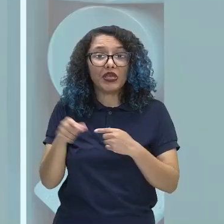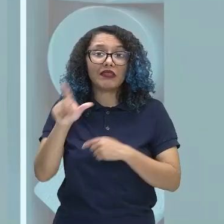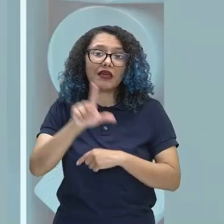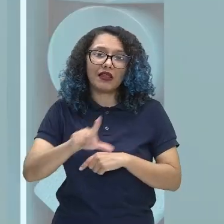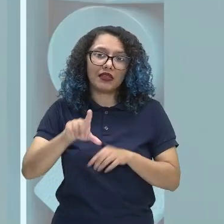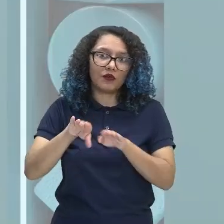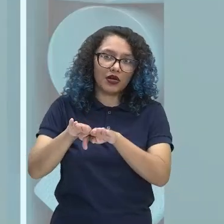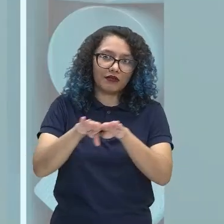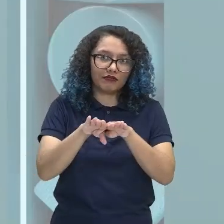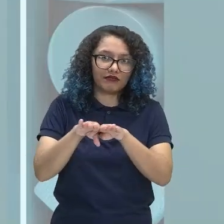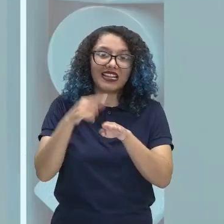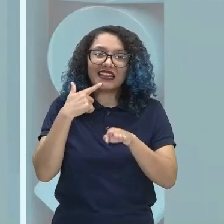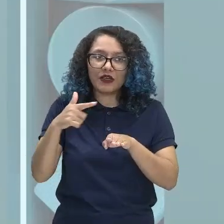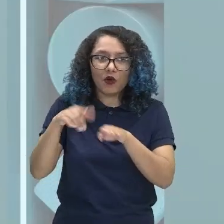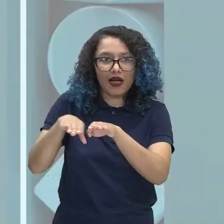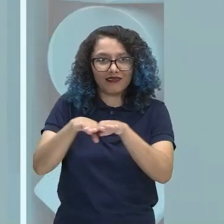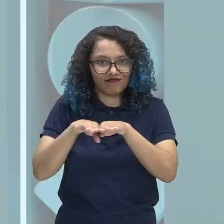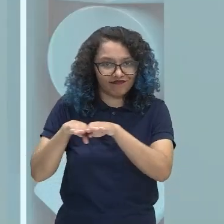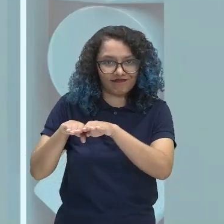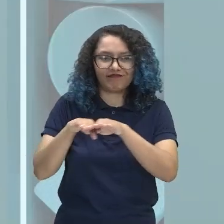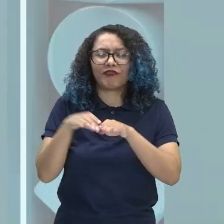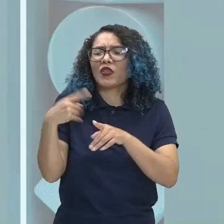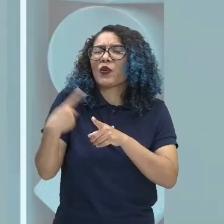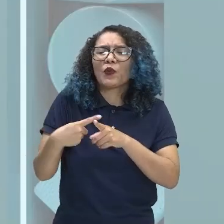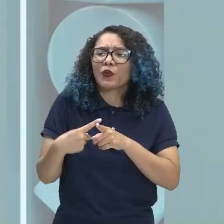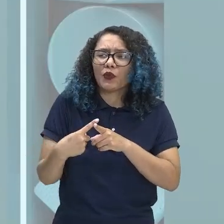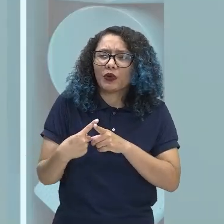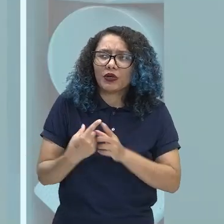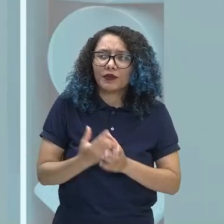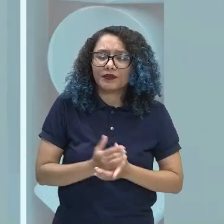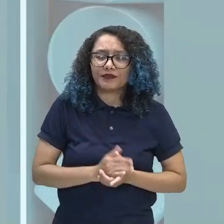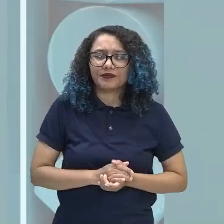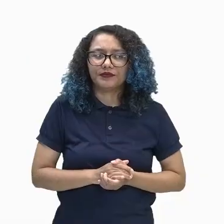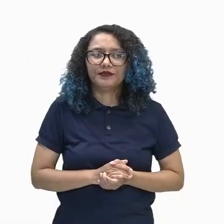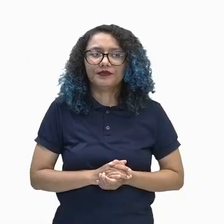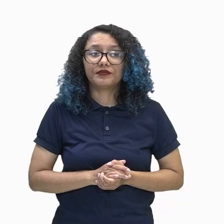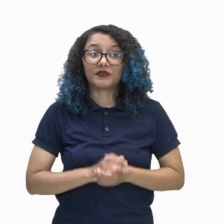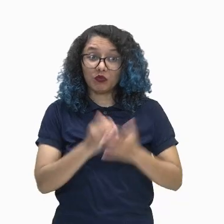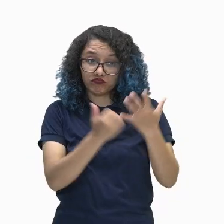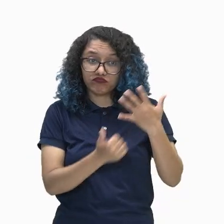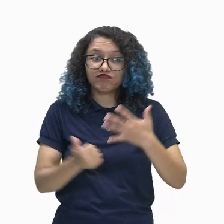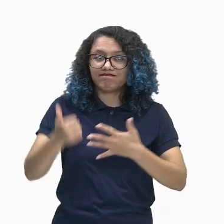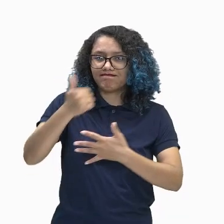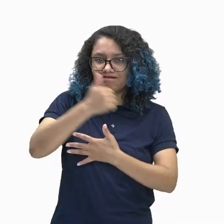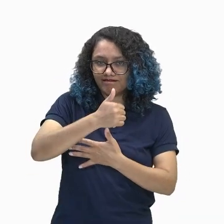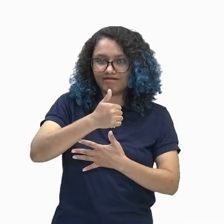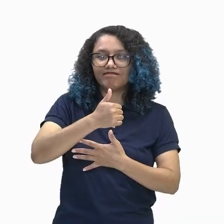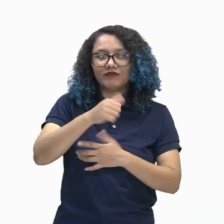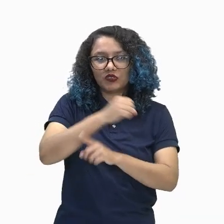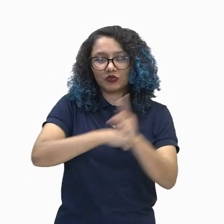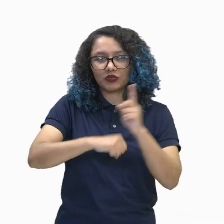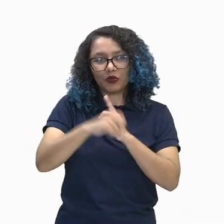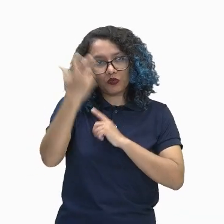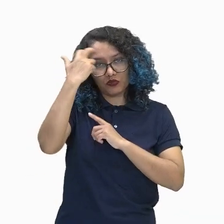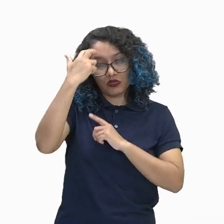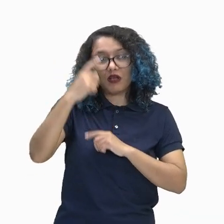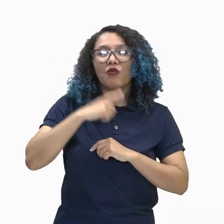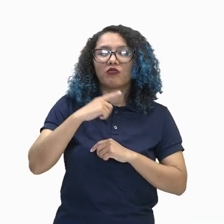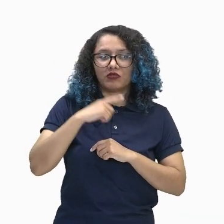padrão. Por quê? Além de refletir esse prestígio social e cultural de um povo, de uma